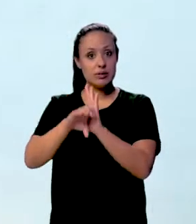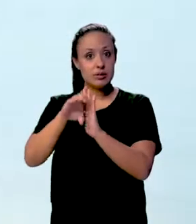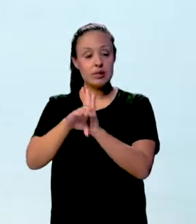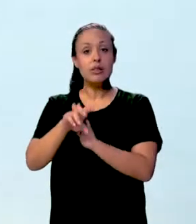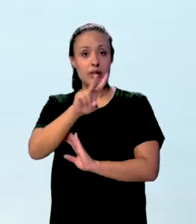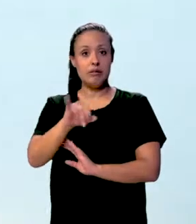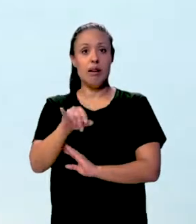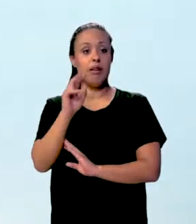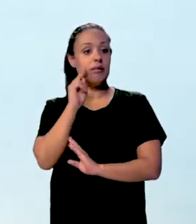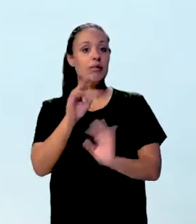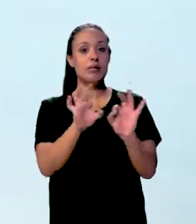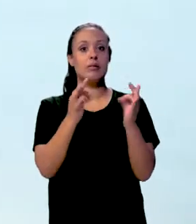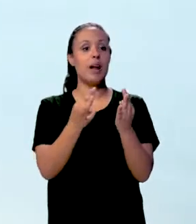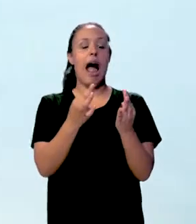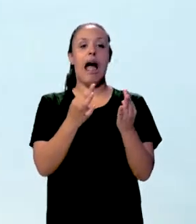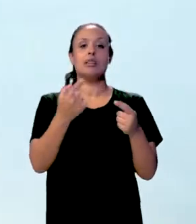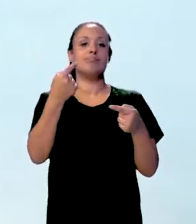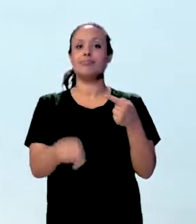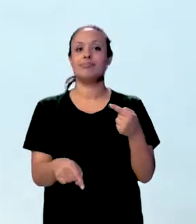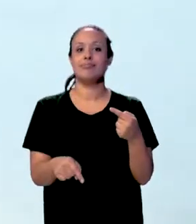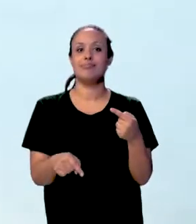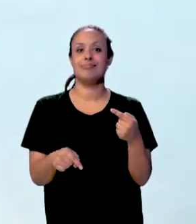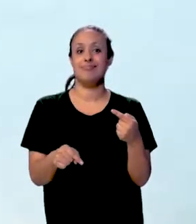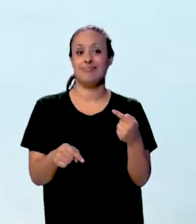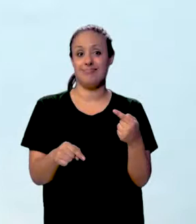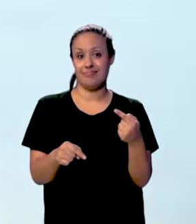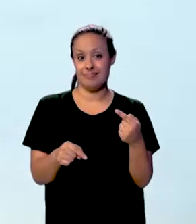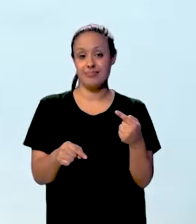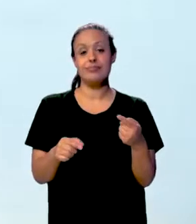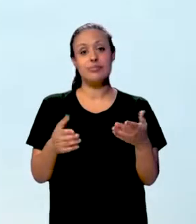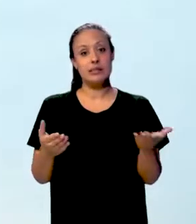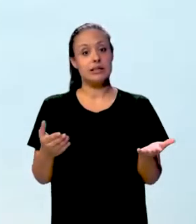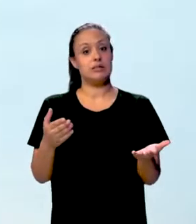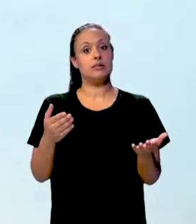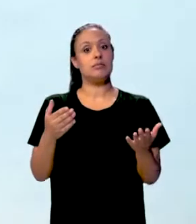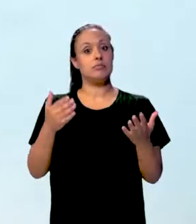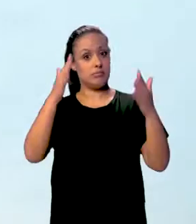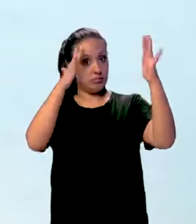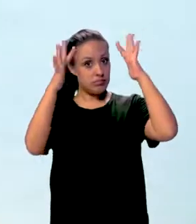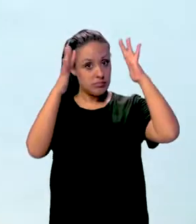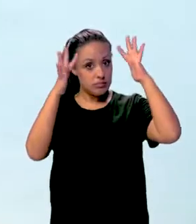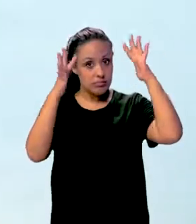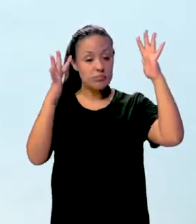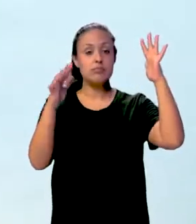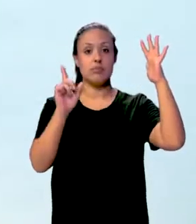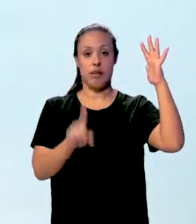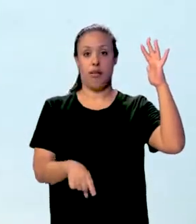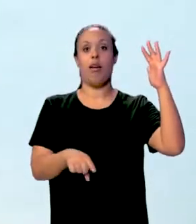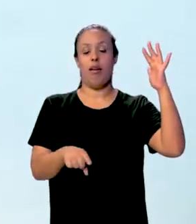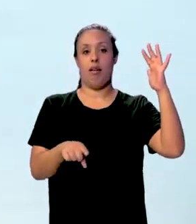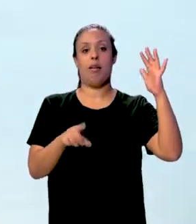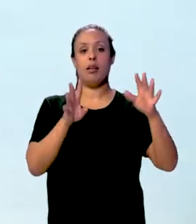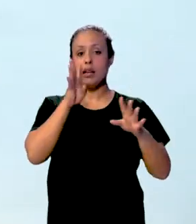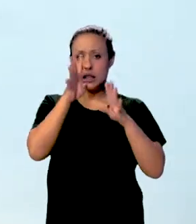como desestruturação, né? Então, esses movimentos, eles vão no sentido de tensionar essas